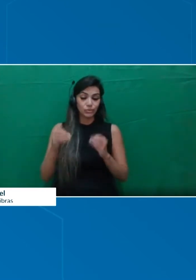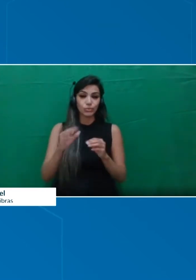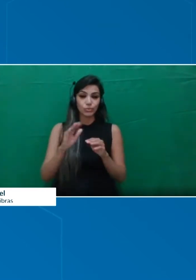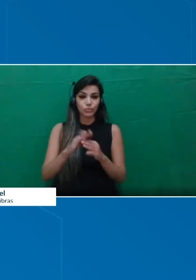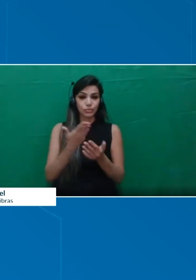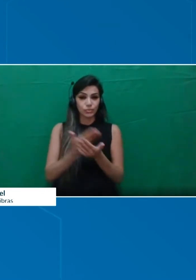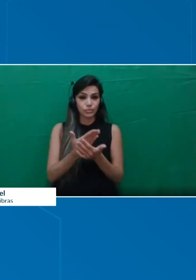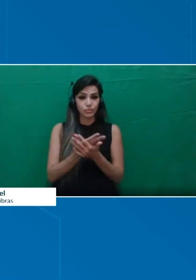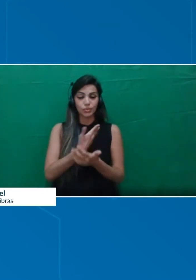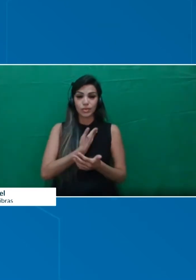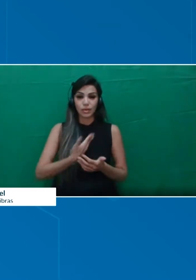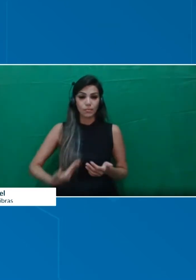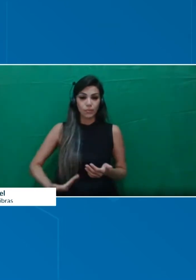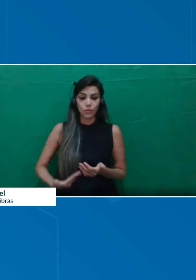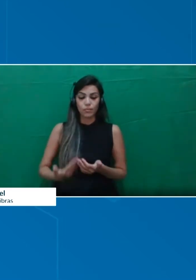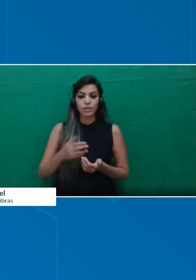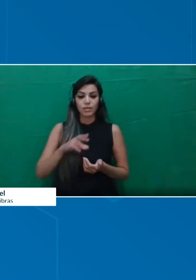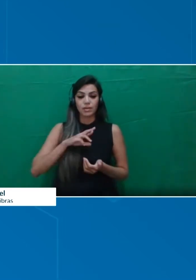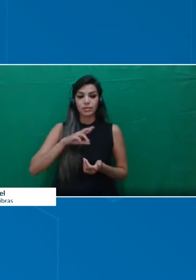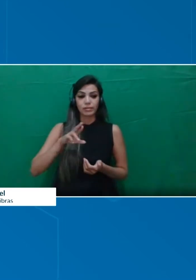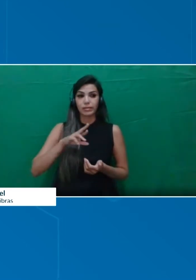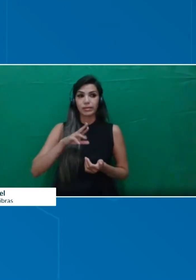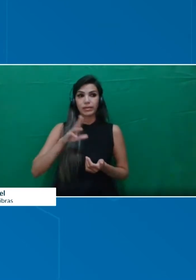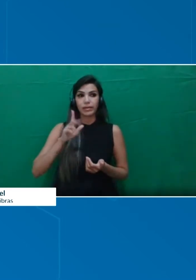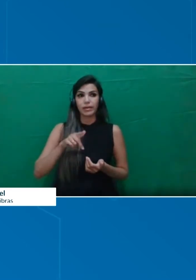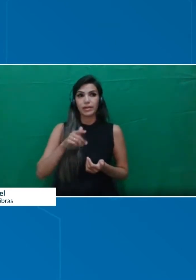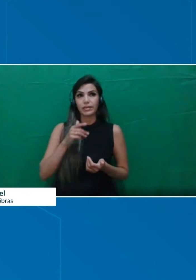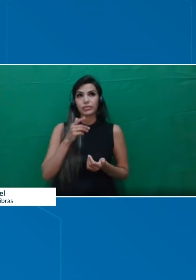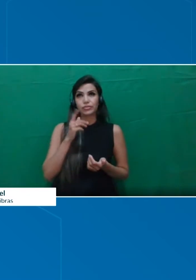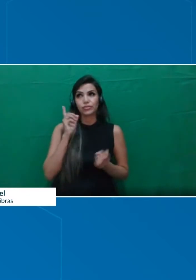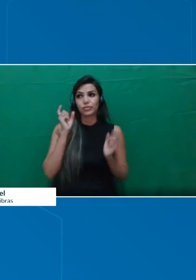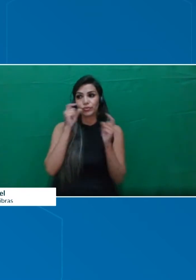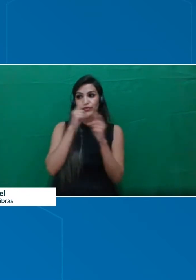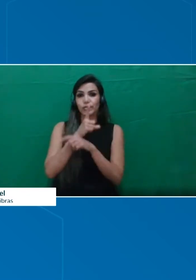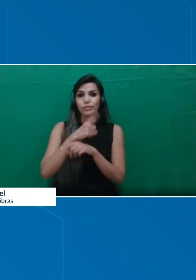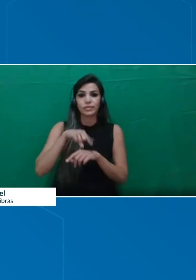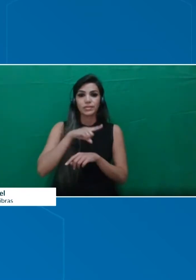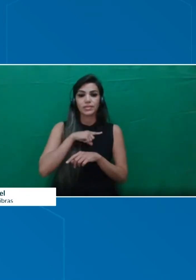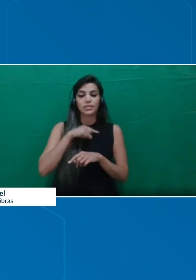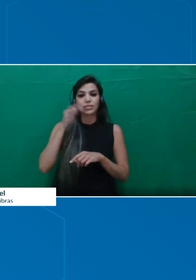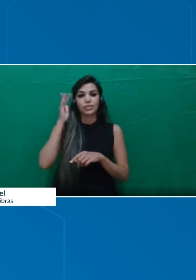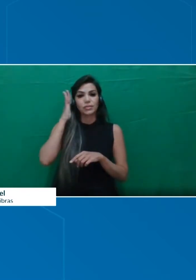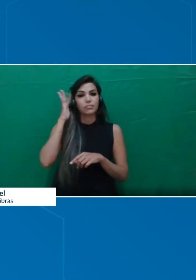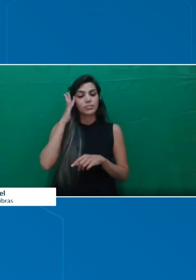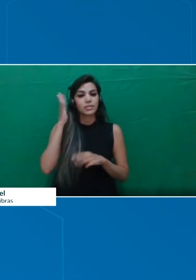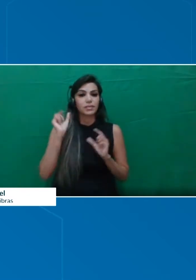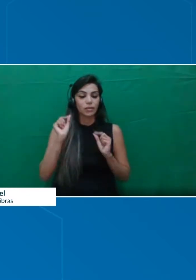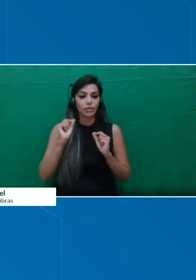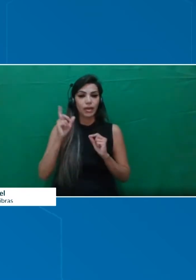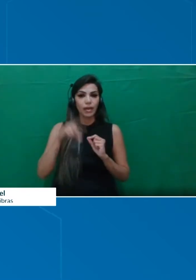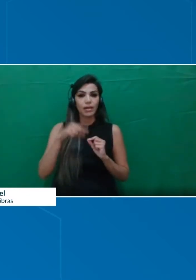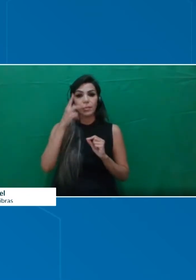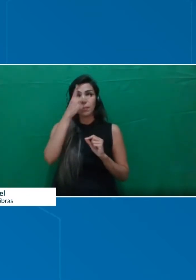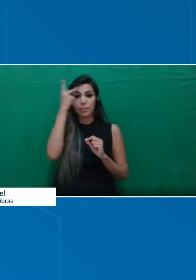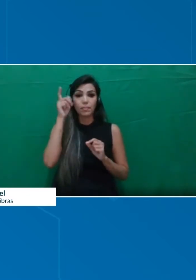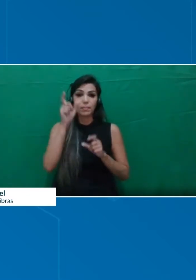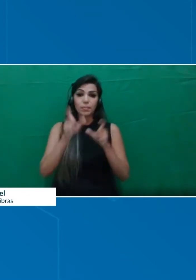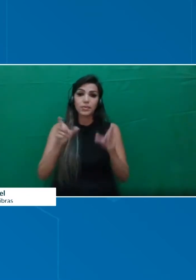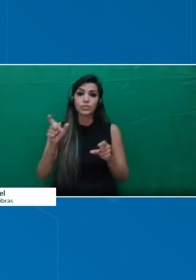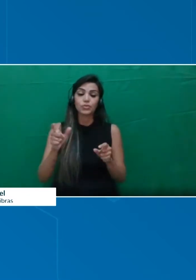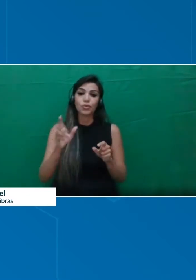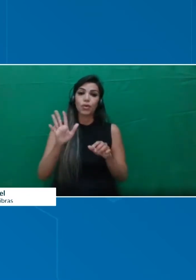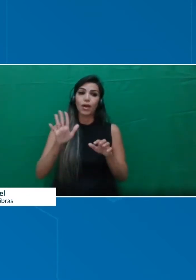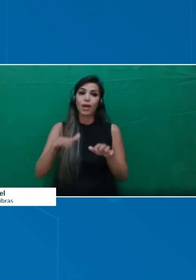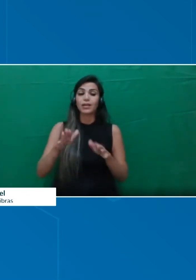fácil, não é difícil você depreender que estamos falando de pessoas de famílias pouco abastadas,